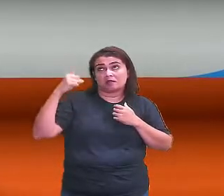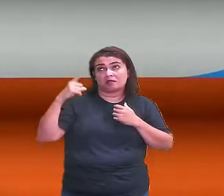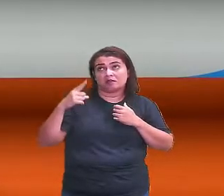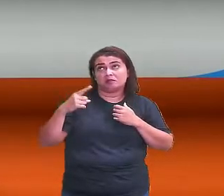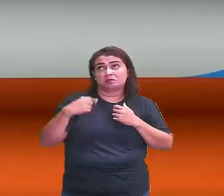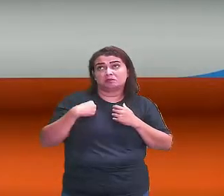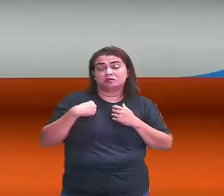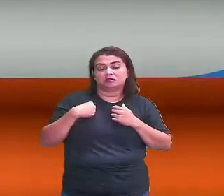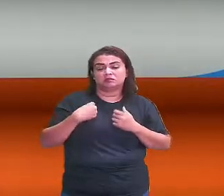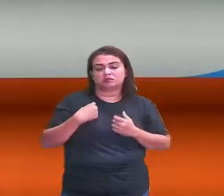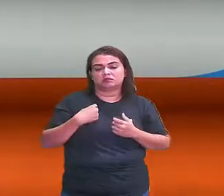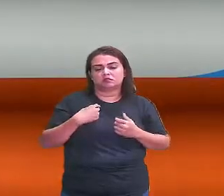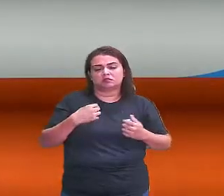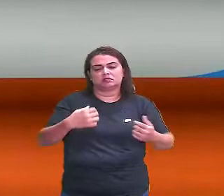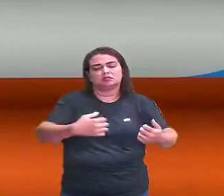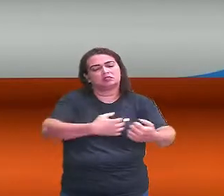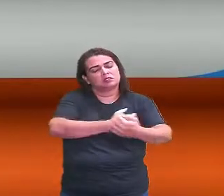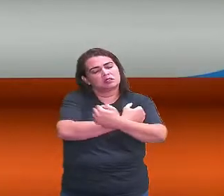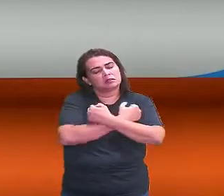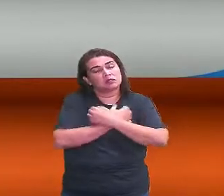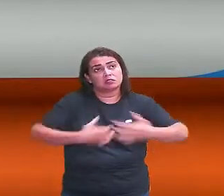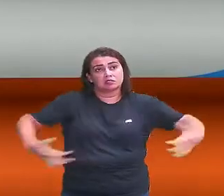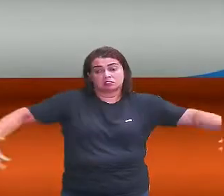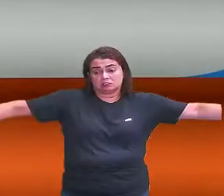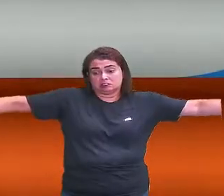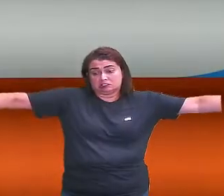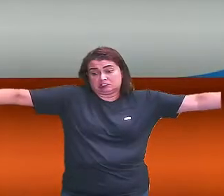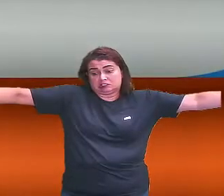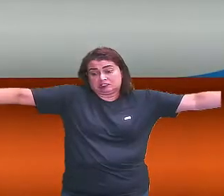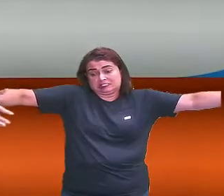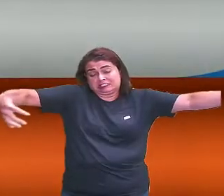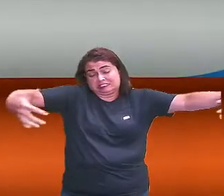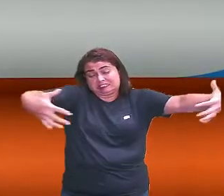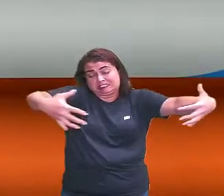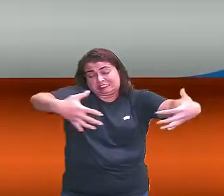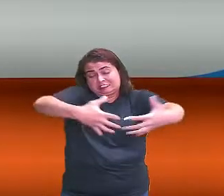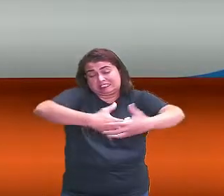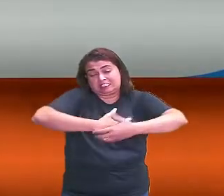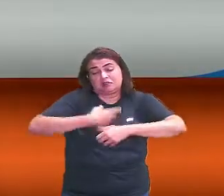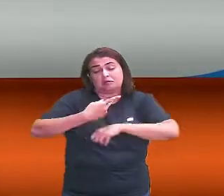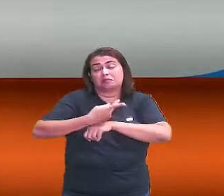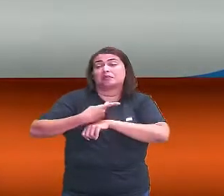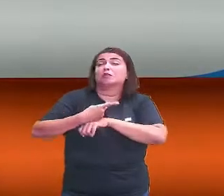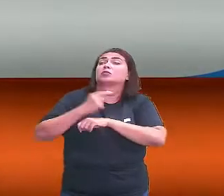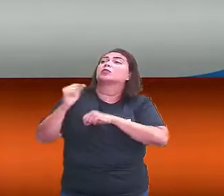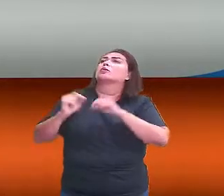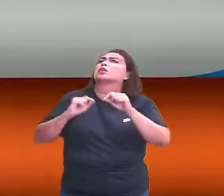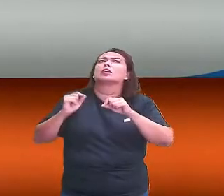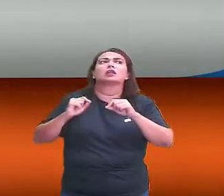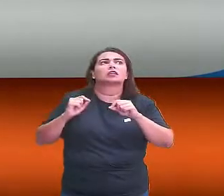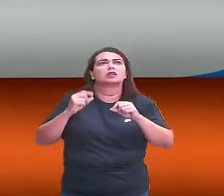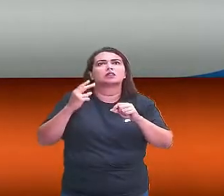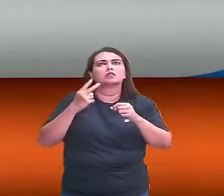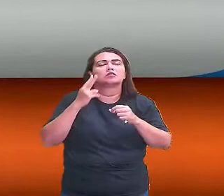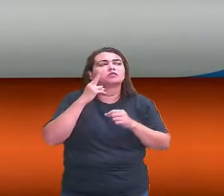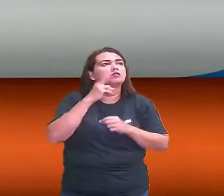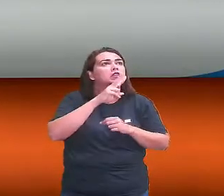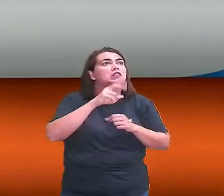meus melhores abraços são grandes. E saiu em busca da maior coisa que ele